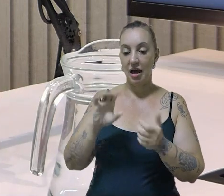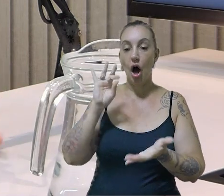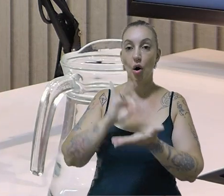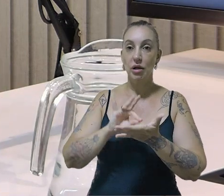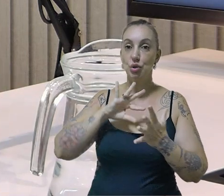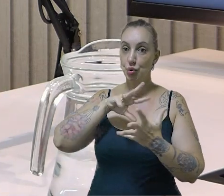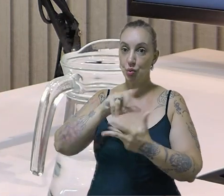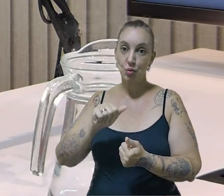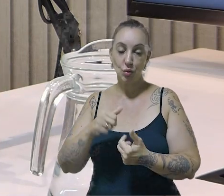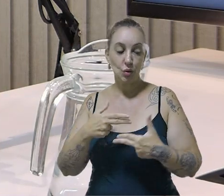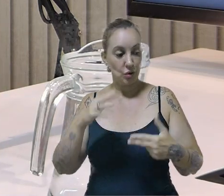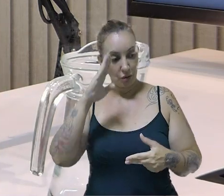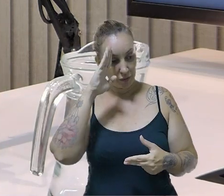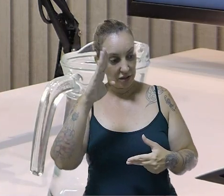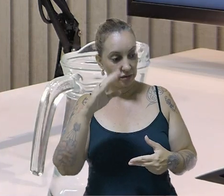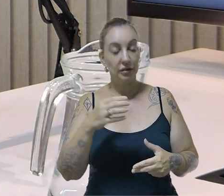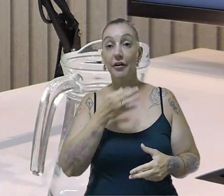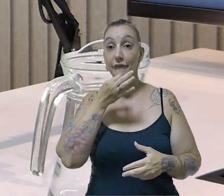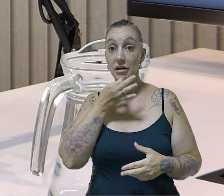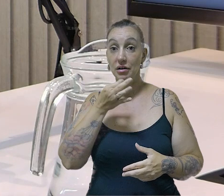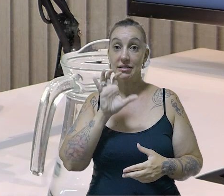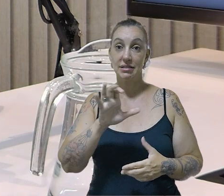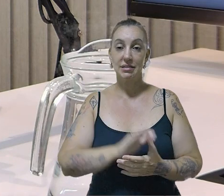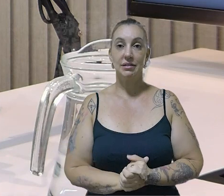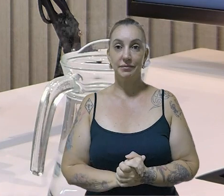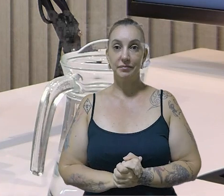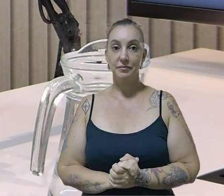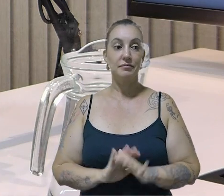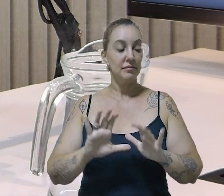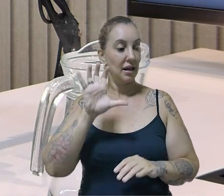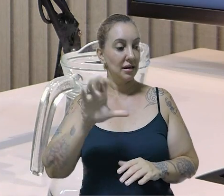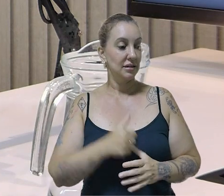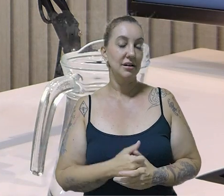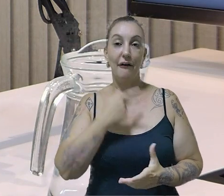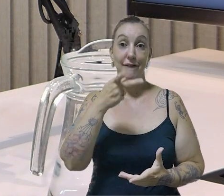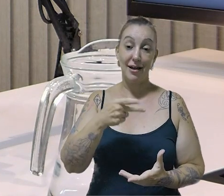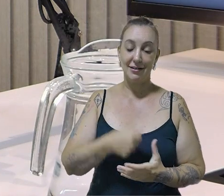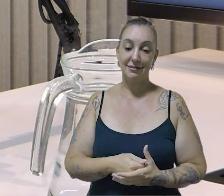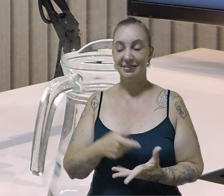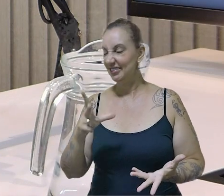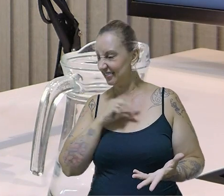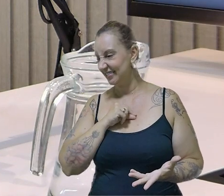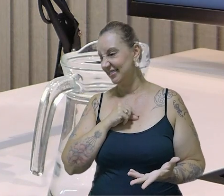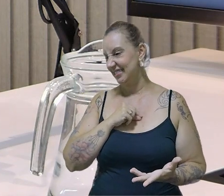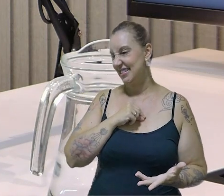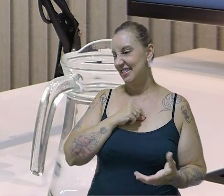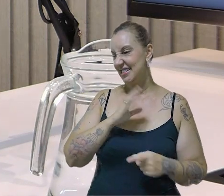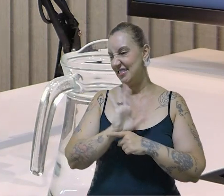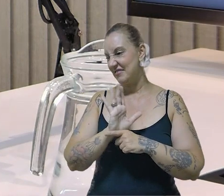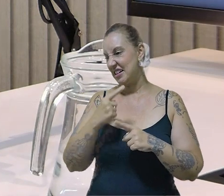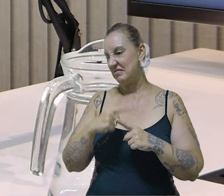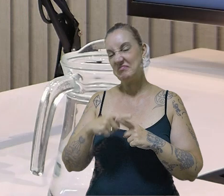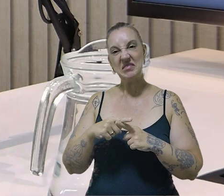mundo também Enfim acho que os principais que a gente citou assim e Mas é isso aí eu vou falar isso aí o Fulano já vai ver esse vídeo vai falar